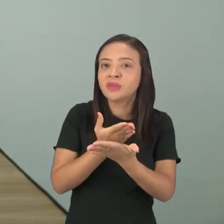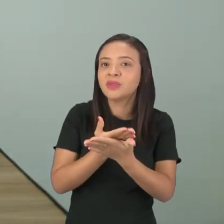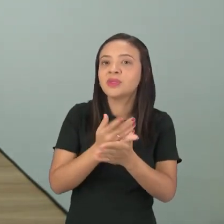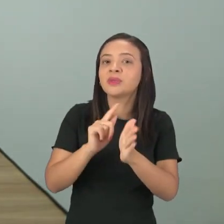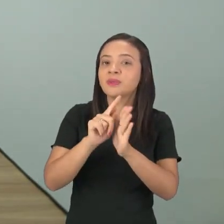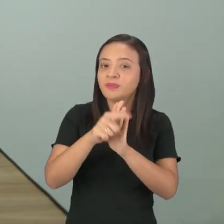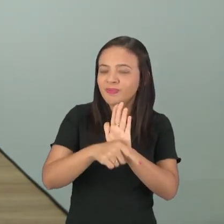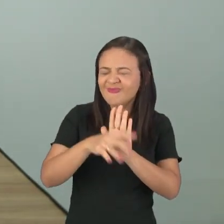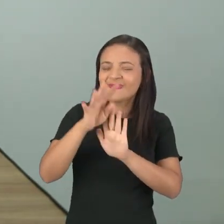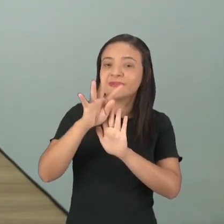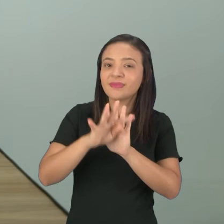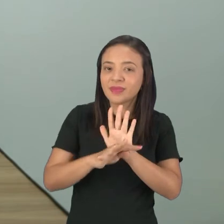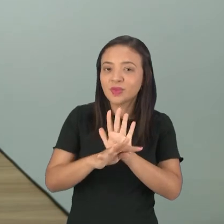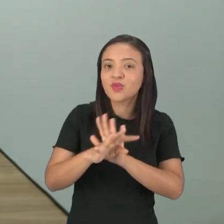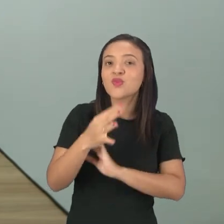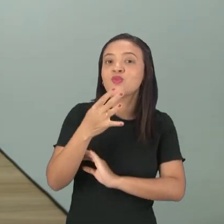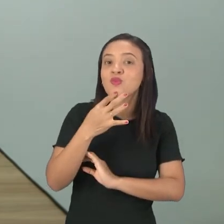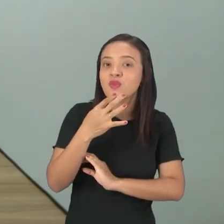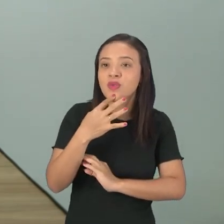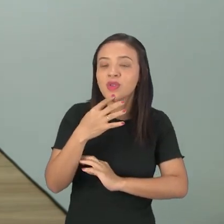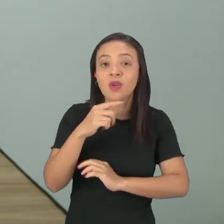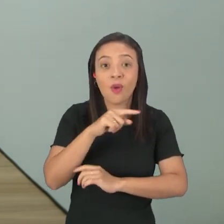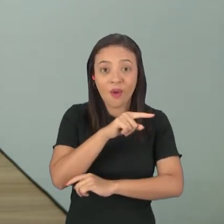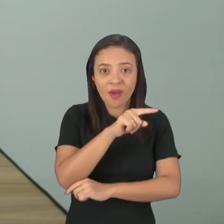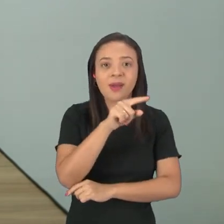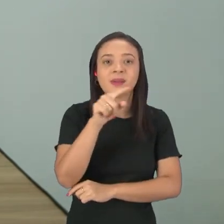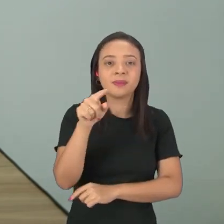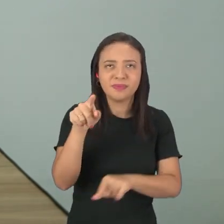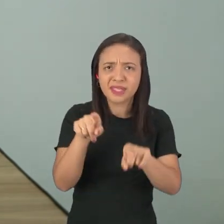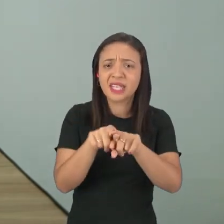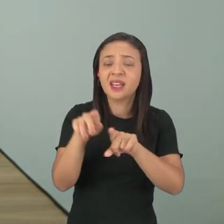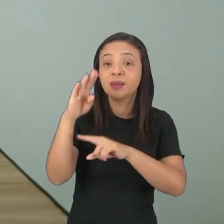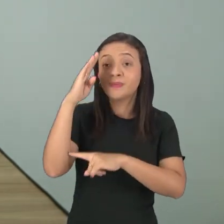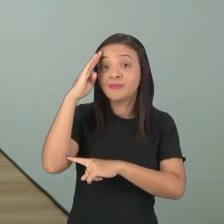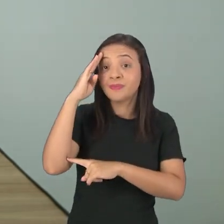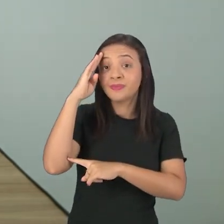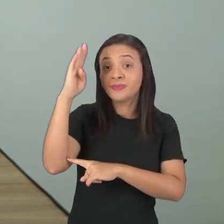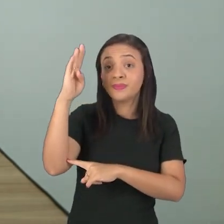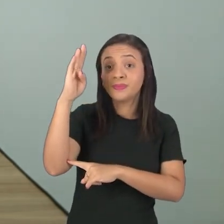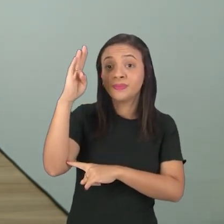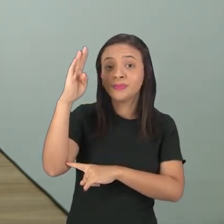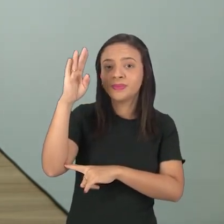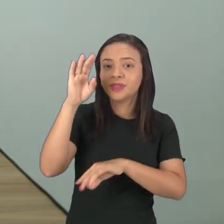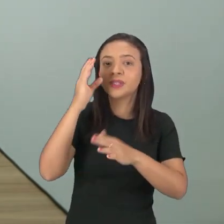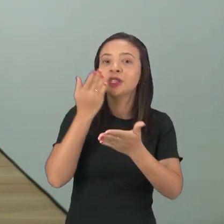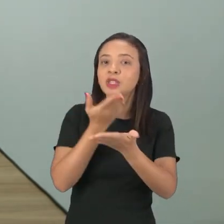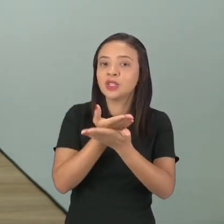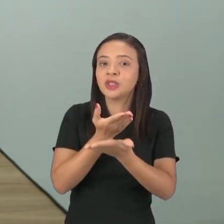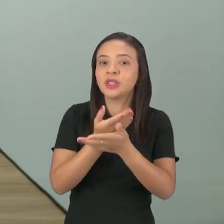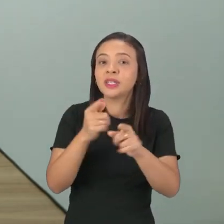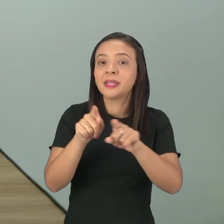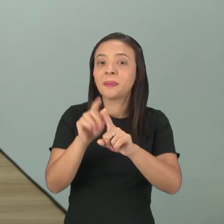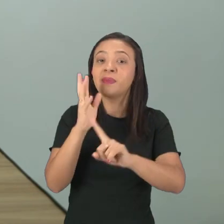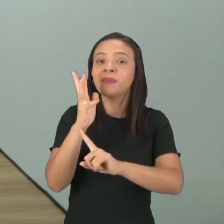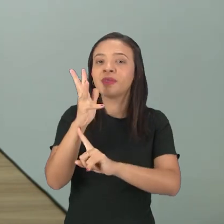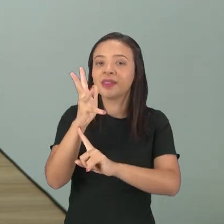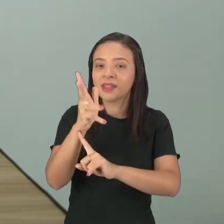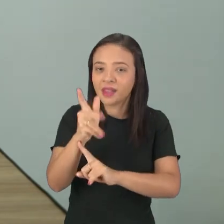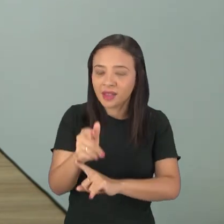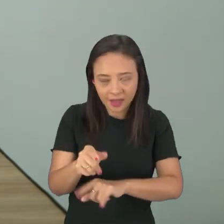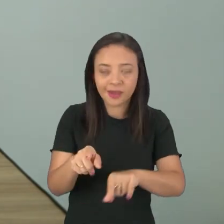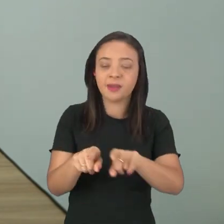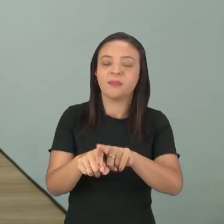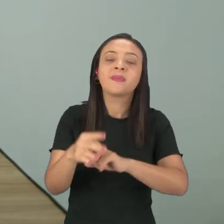pouquinho desse gênero textual bastante conhecido por todos vocês e principalmente de estudar esta fábula